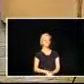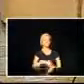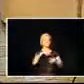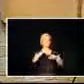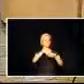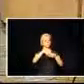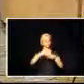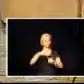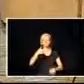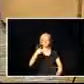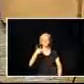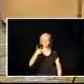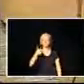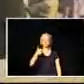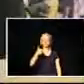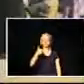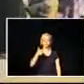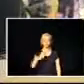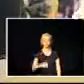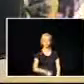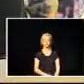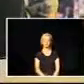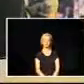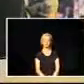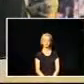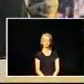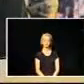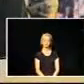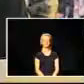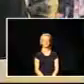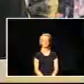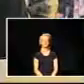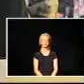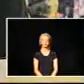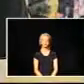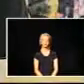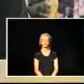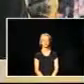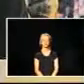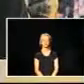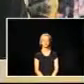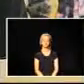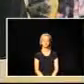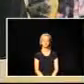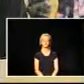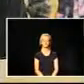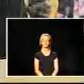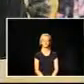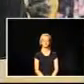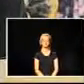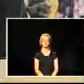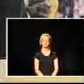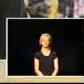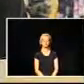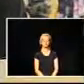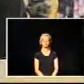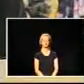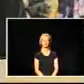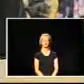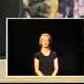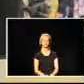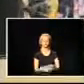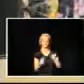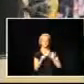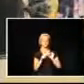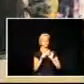votação, aprovado, declaro aprovado em segunda discussão e votação, projeto de lei ordinária 45/2014, de autoria do vereador